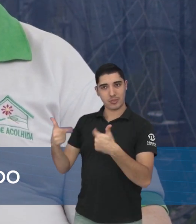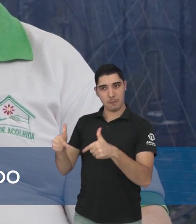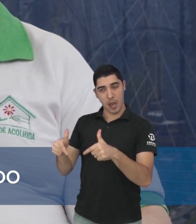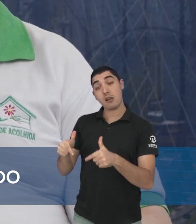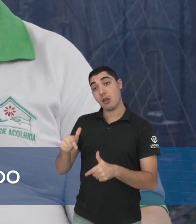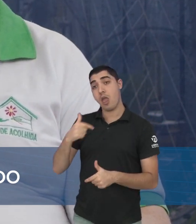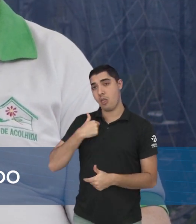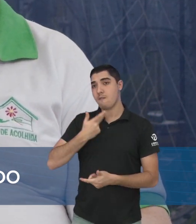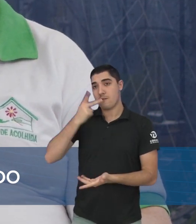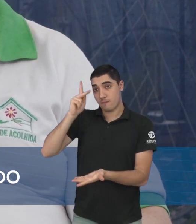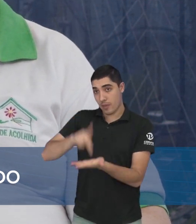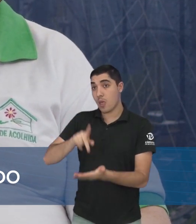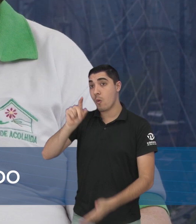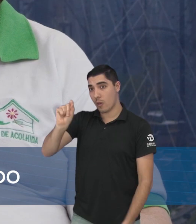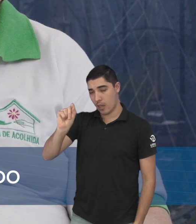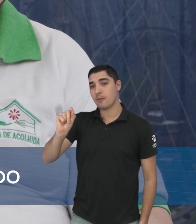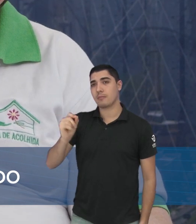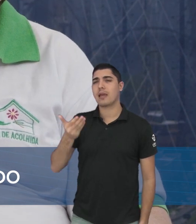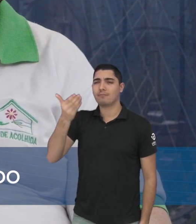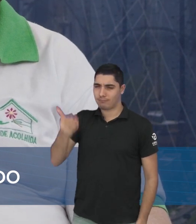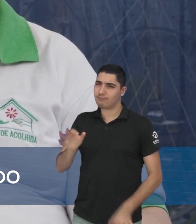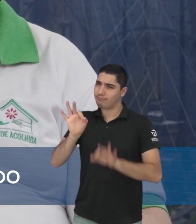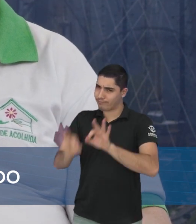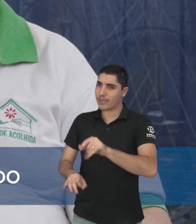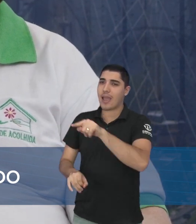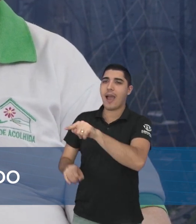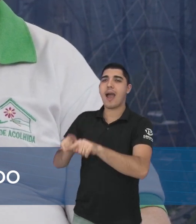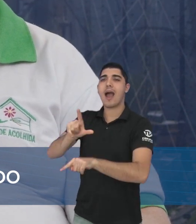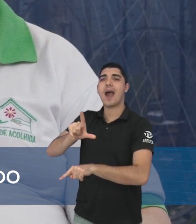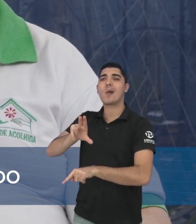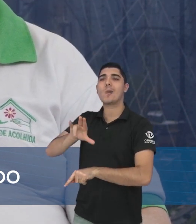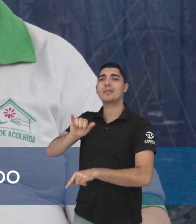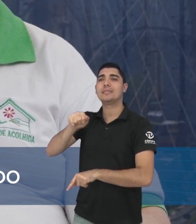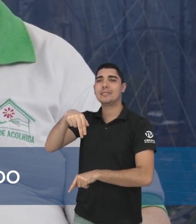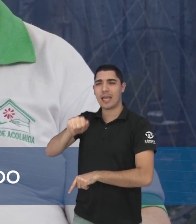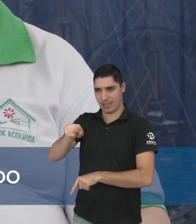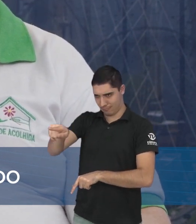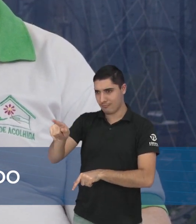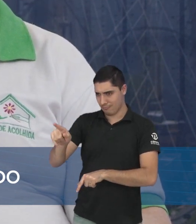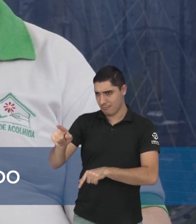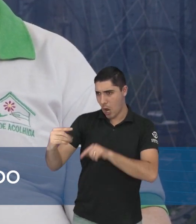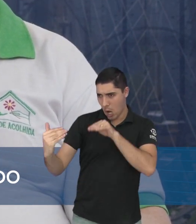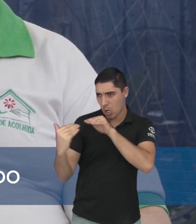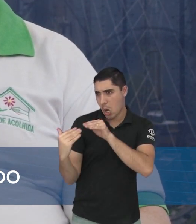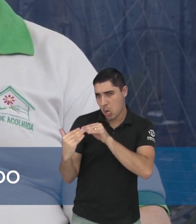eu posso testemunhar, que eu tenho certeza que a Luciana também pode testemunhar isso.